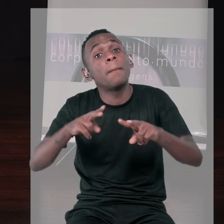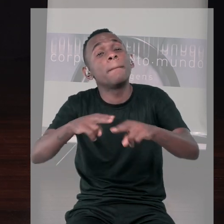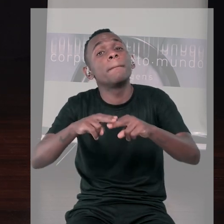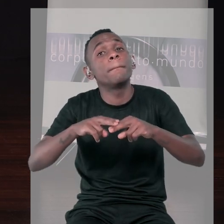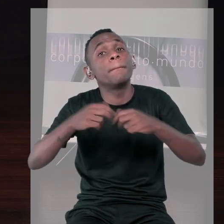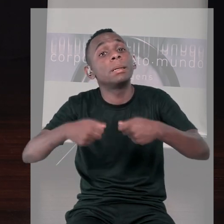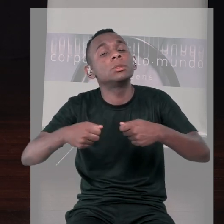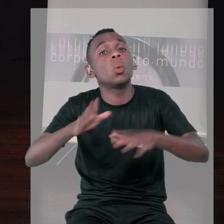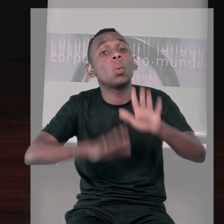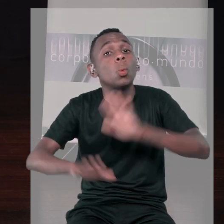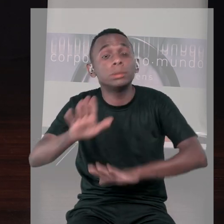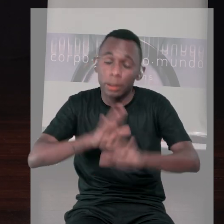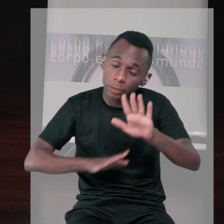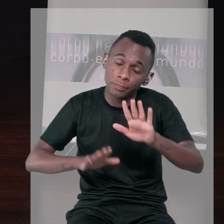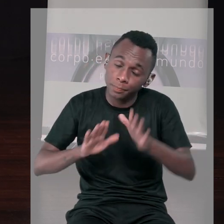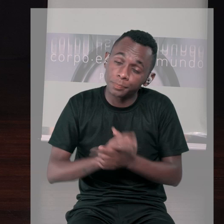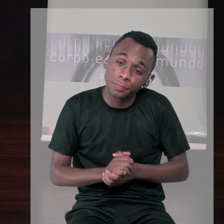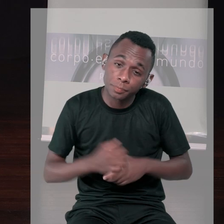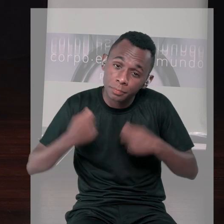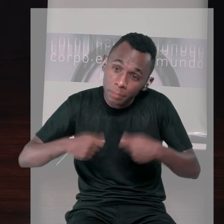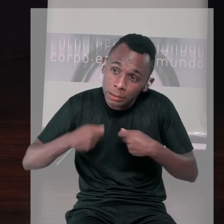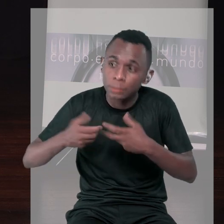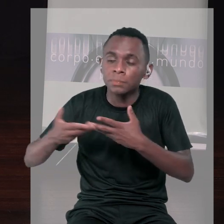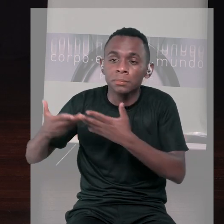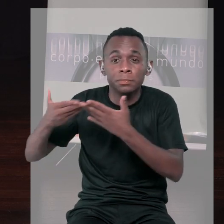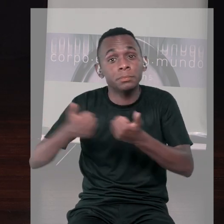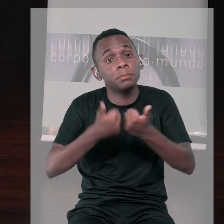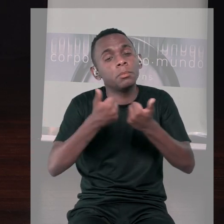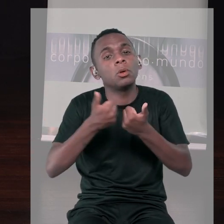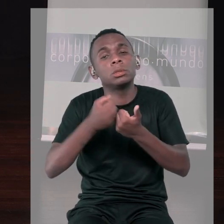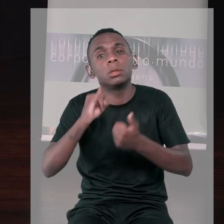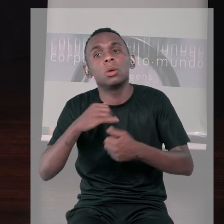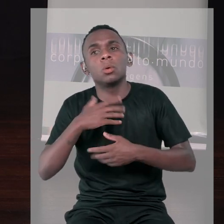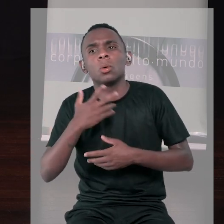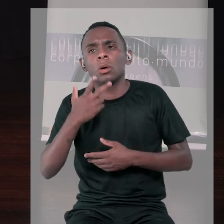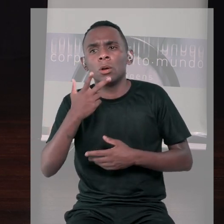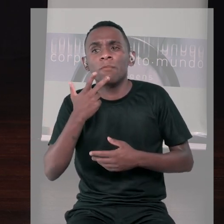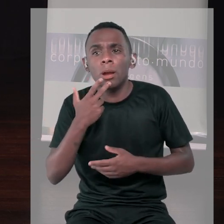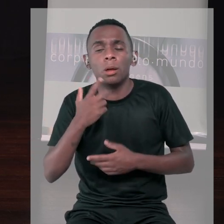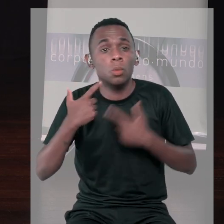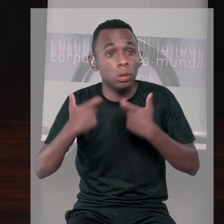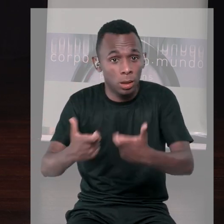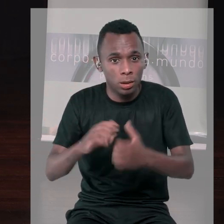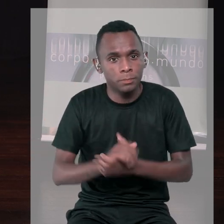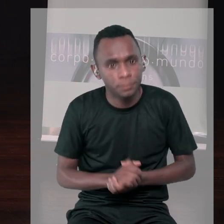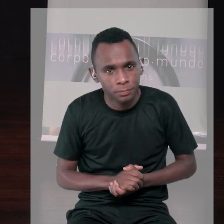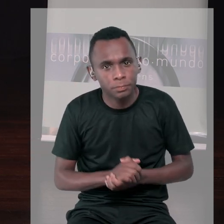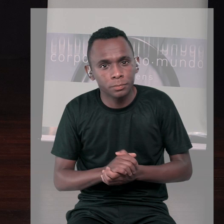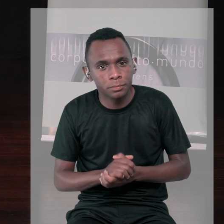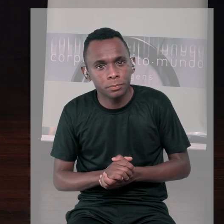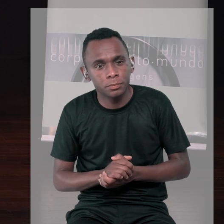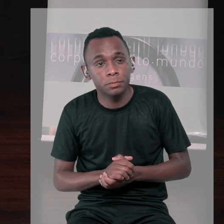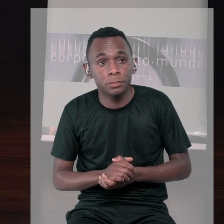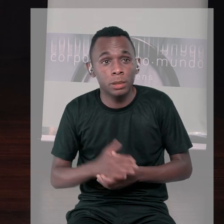é preciso chegar mais perto do que eu estou chamando de guerra. Eu chamaria de guerra, ou digamos, a minha reflexão, a